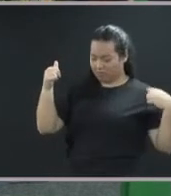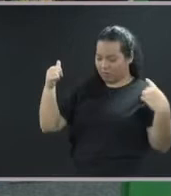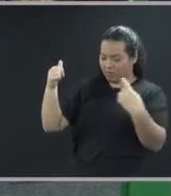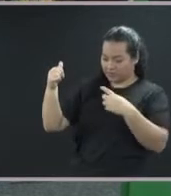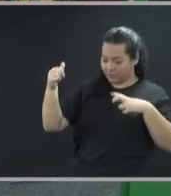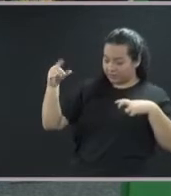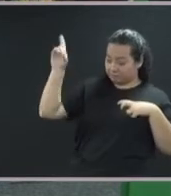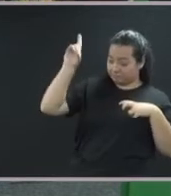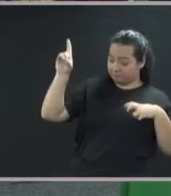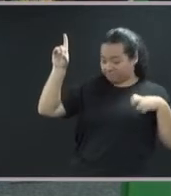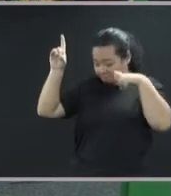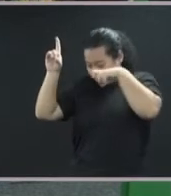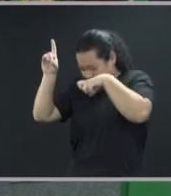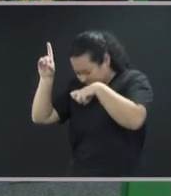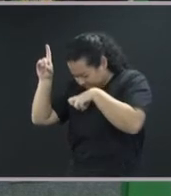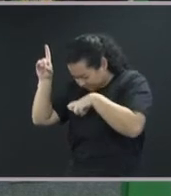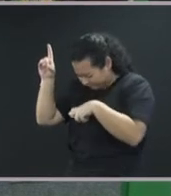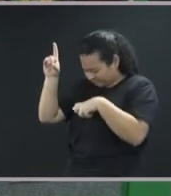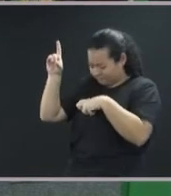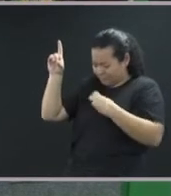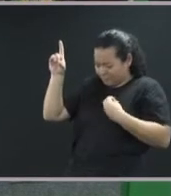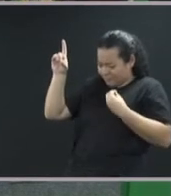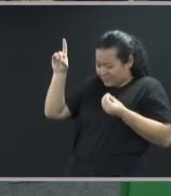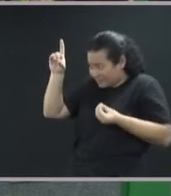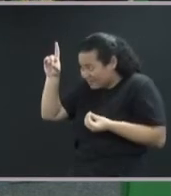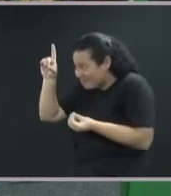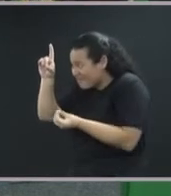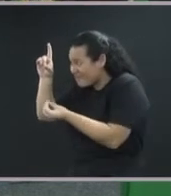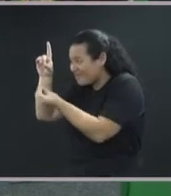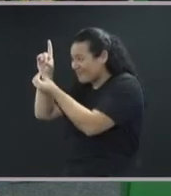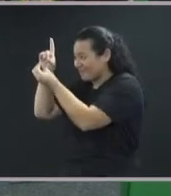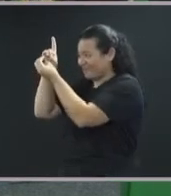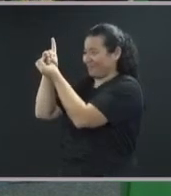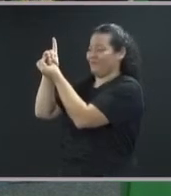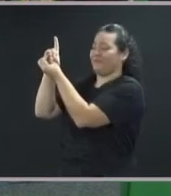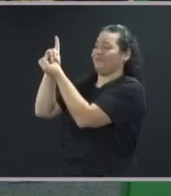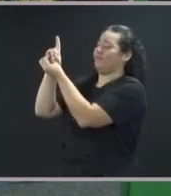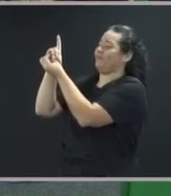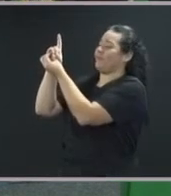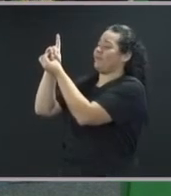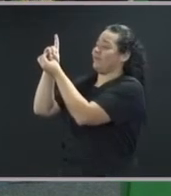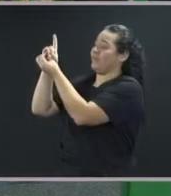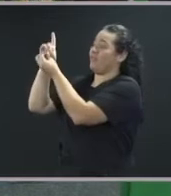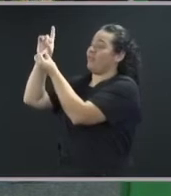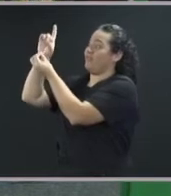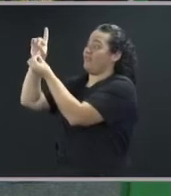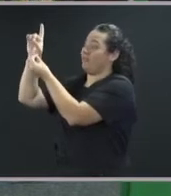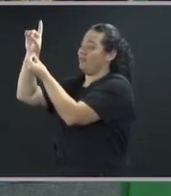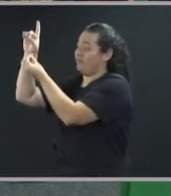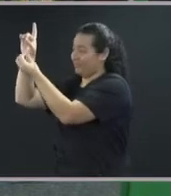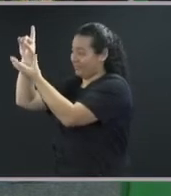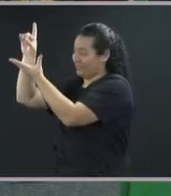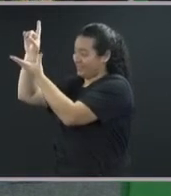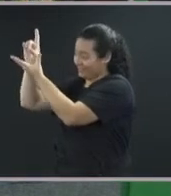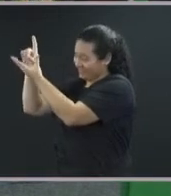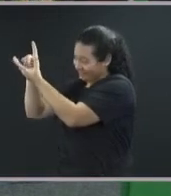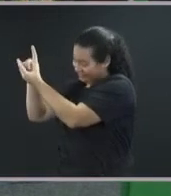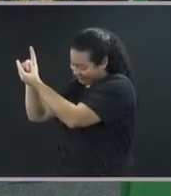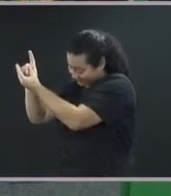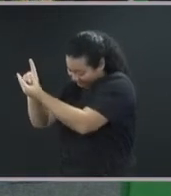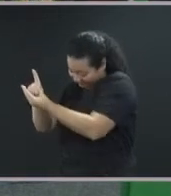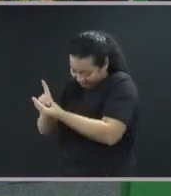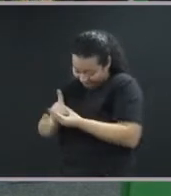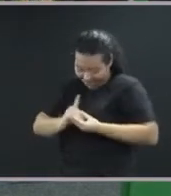você o Santo Espírito de Deus. Irmão, não tema, meu irmão. Falou,